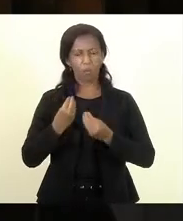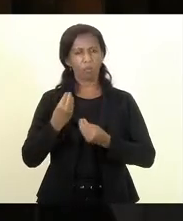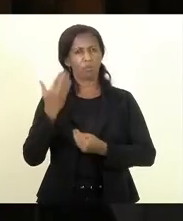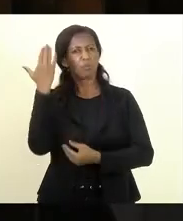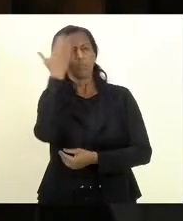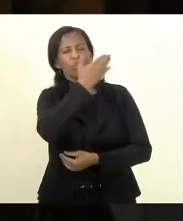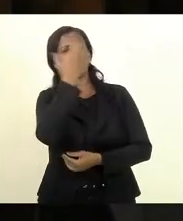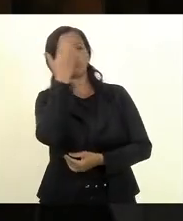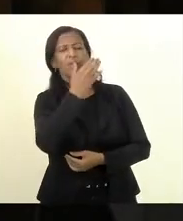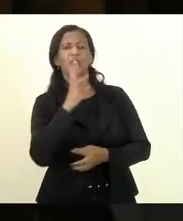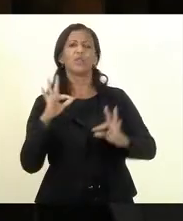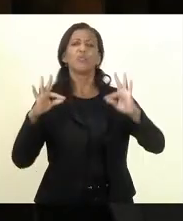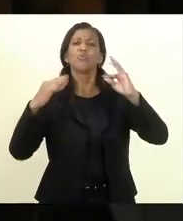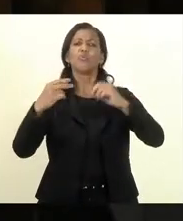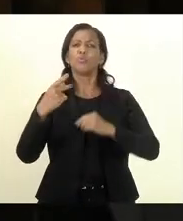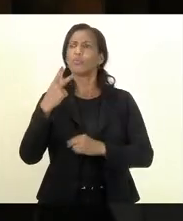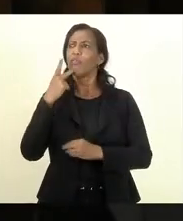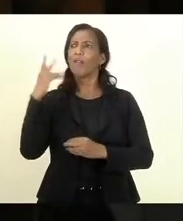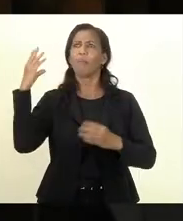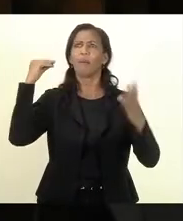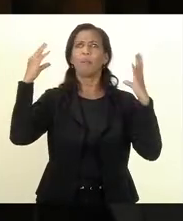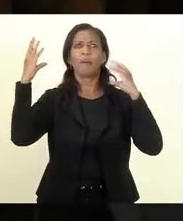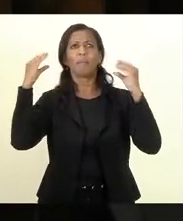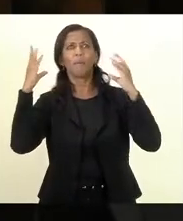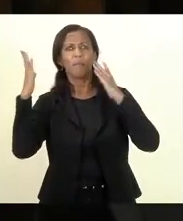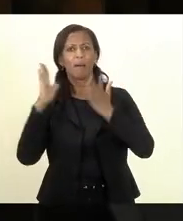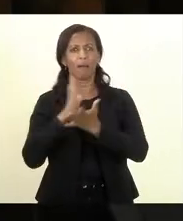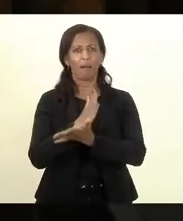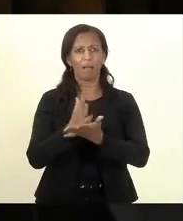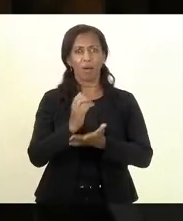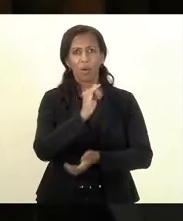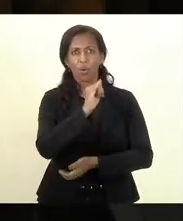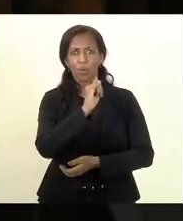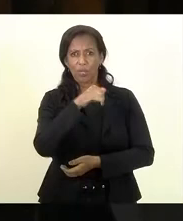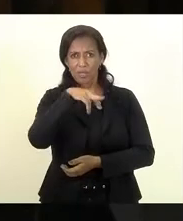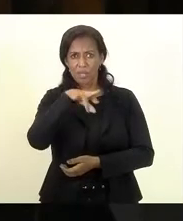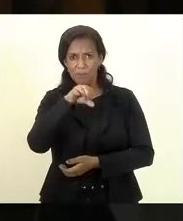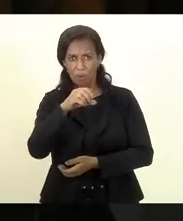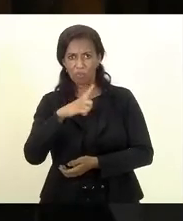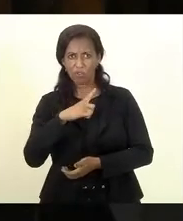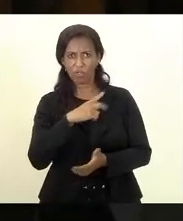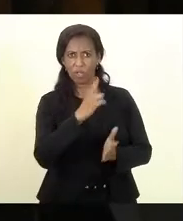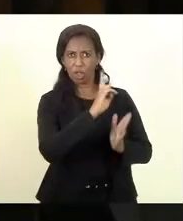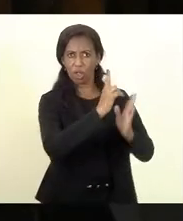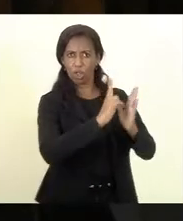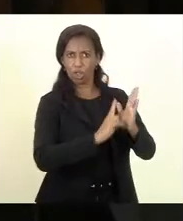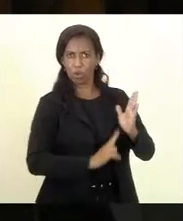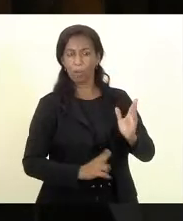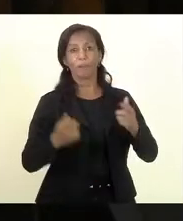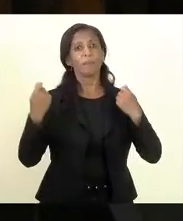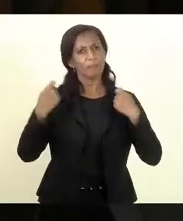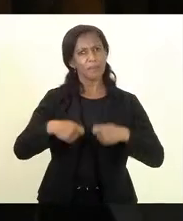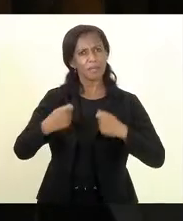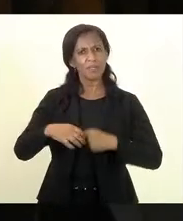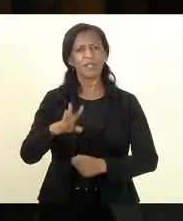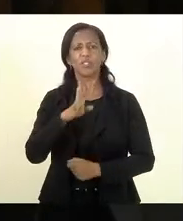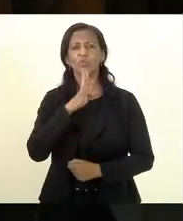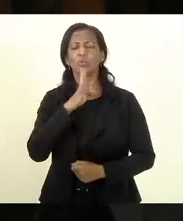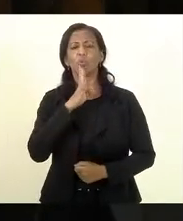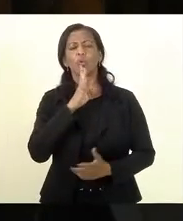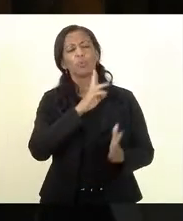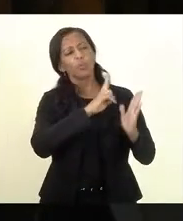mundo fala da lista, diz que alguns imóveis que lá estão, era necessário que a gente conhecesse a